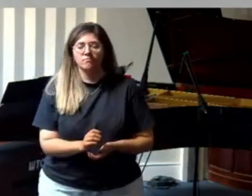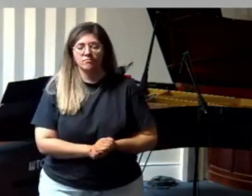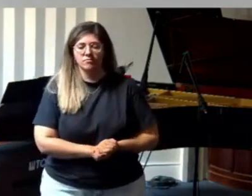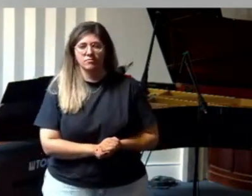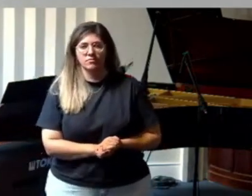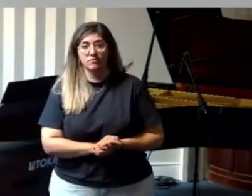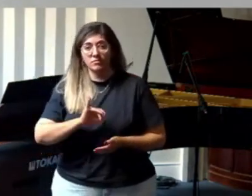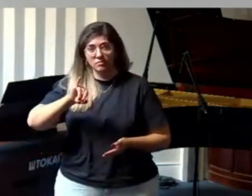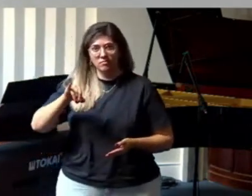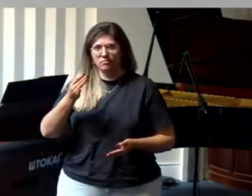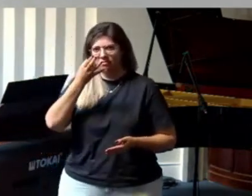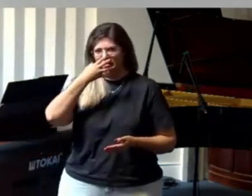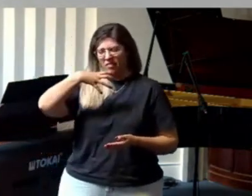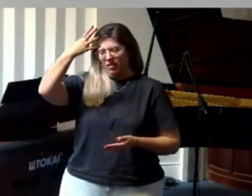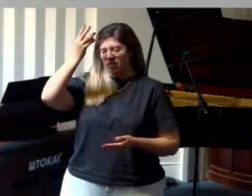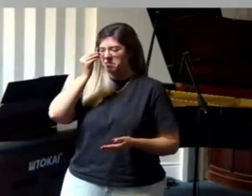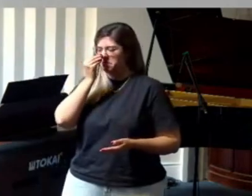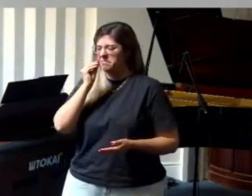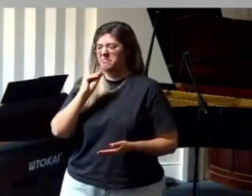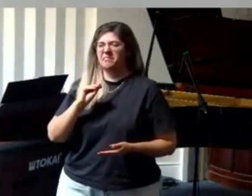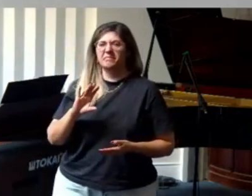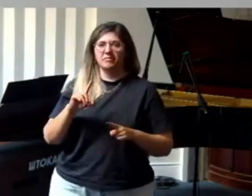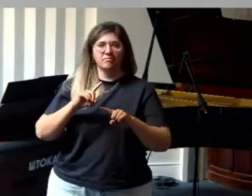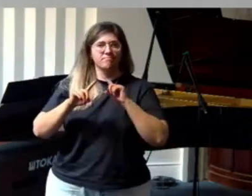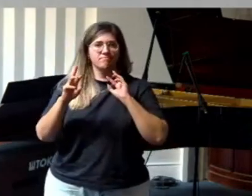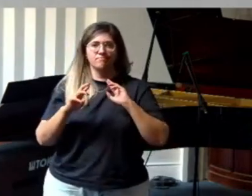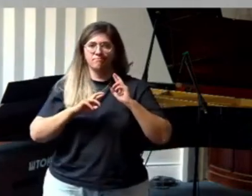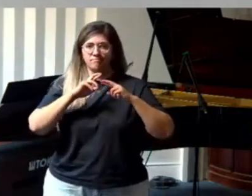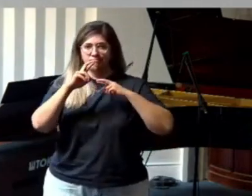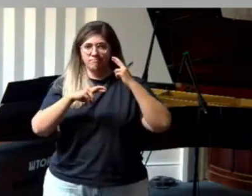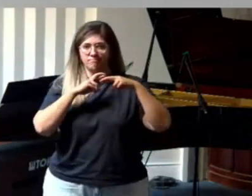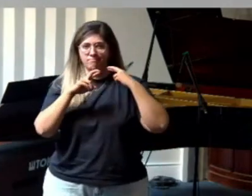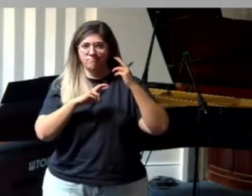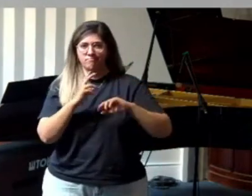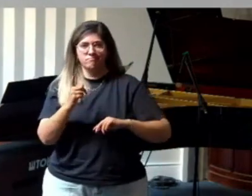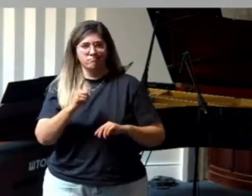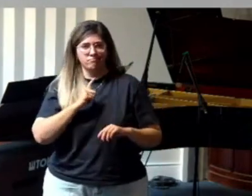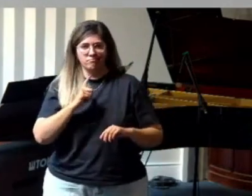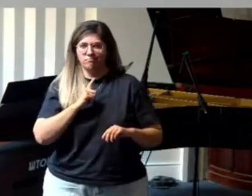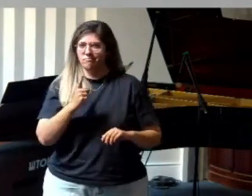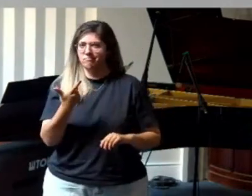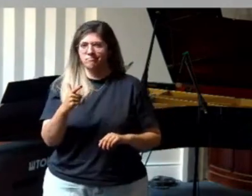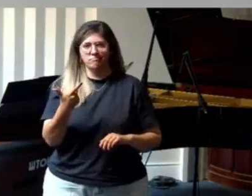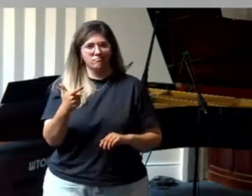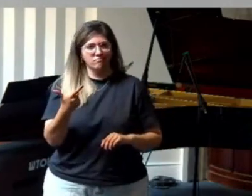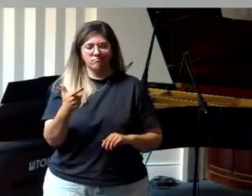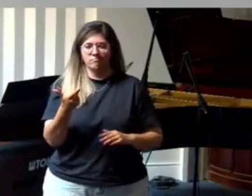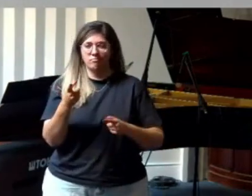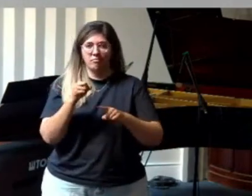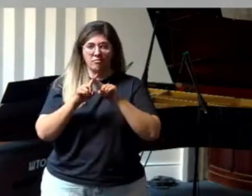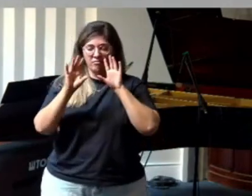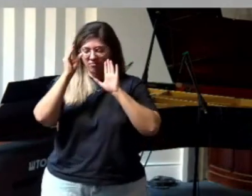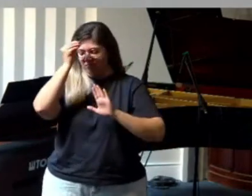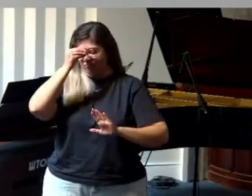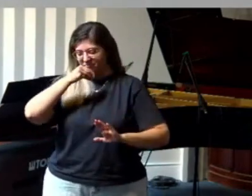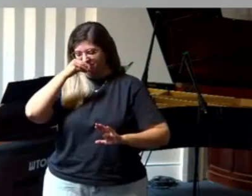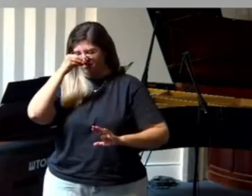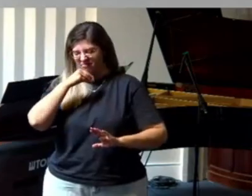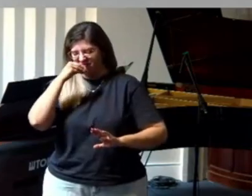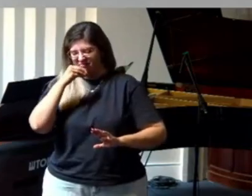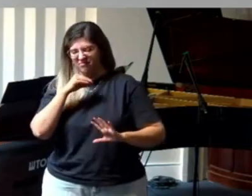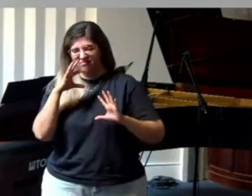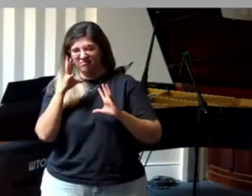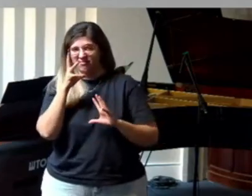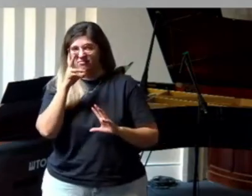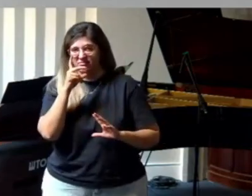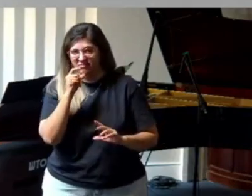apostasia de Joás prova que sem uma regeneração verdadeira, toda aparência de piedade se desvanecerá com o